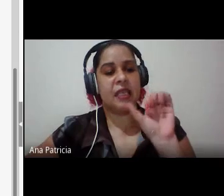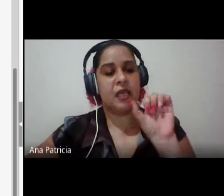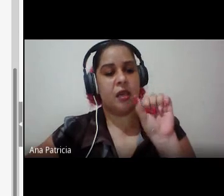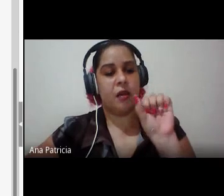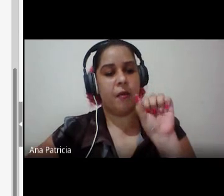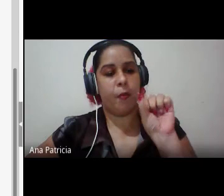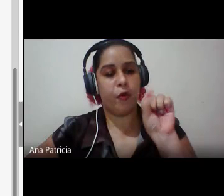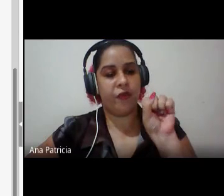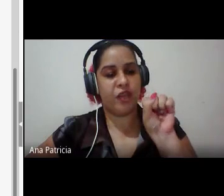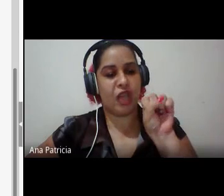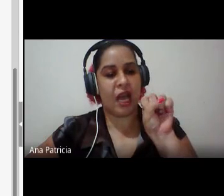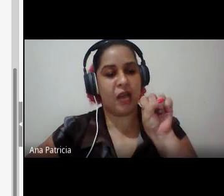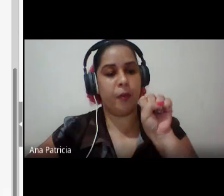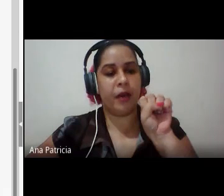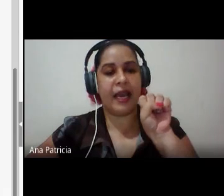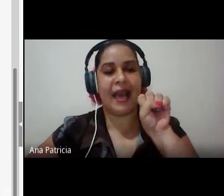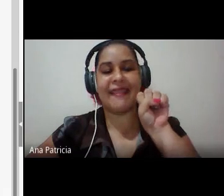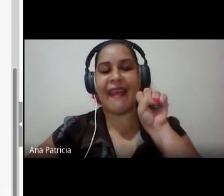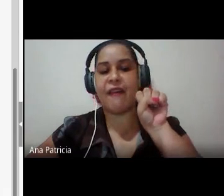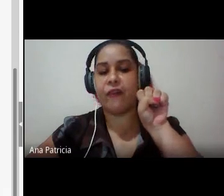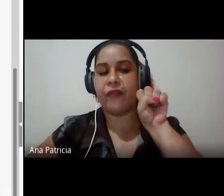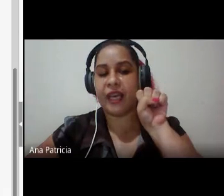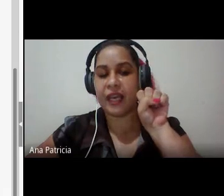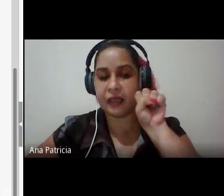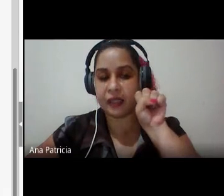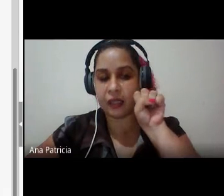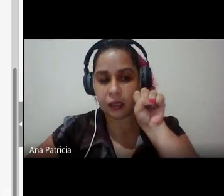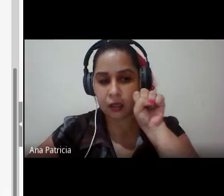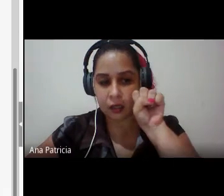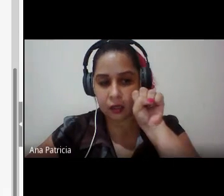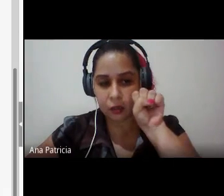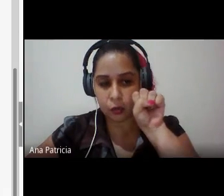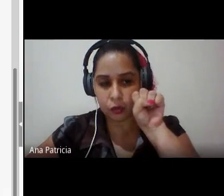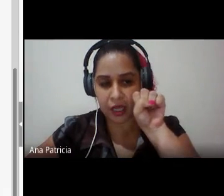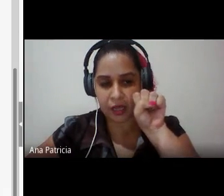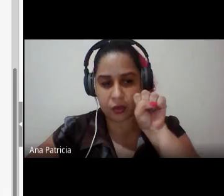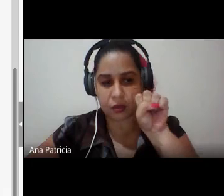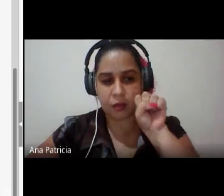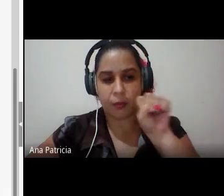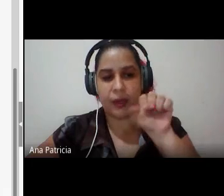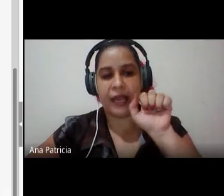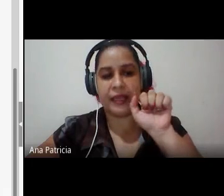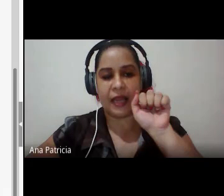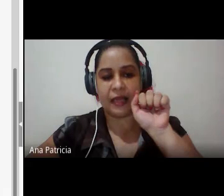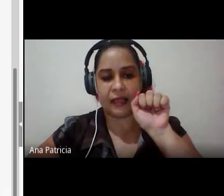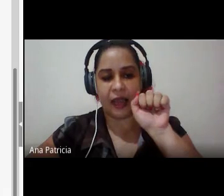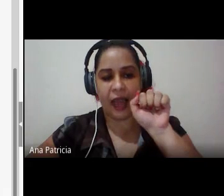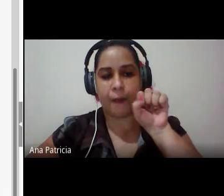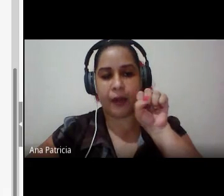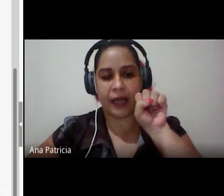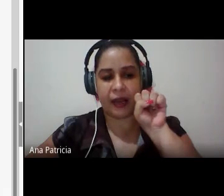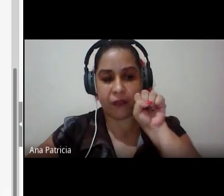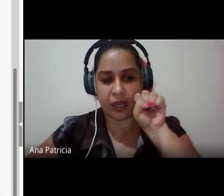S, punho fechado, polegar na frente dos dedos. Polegar de lado é letra